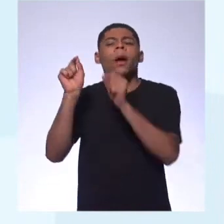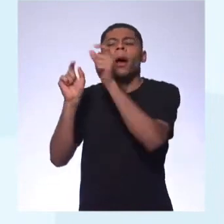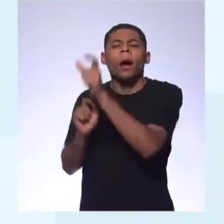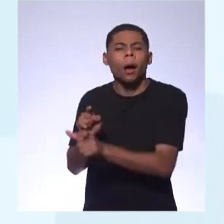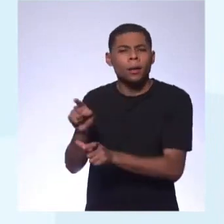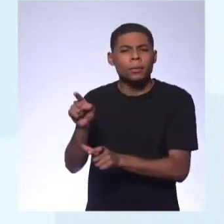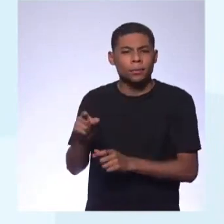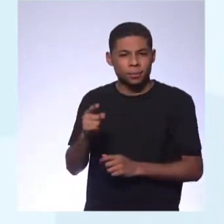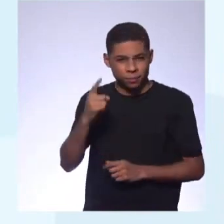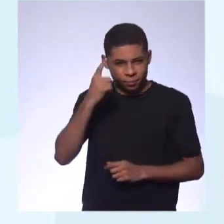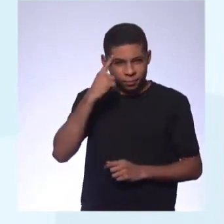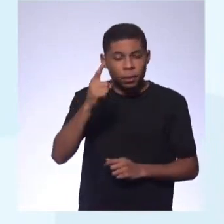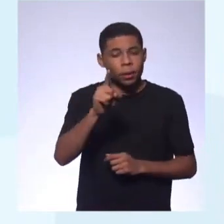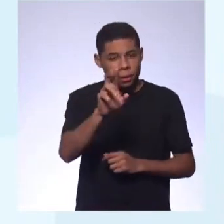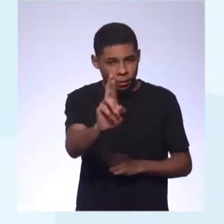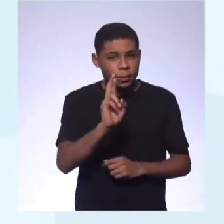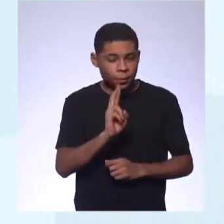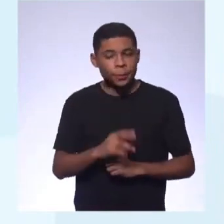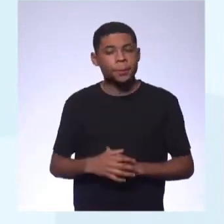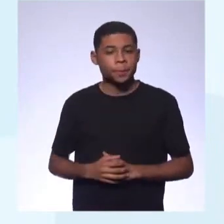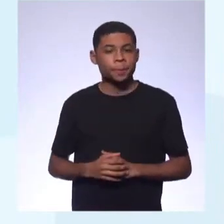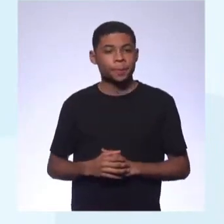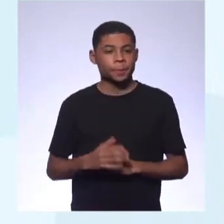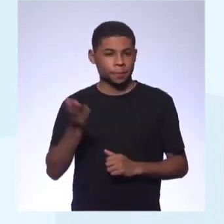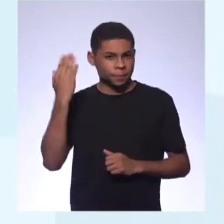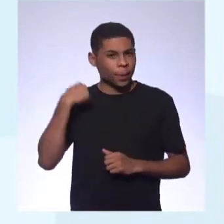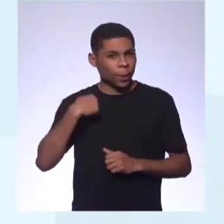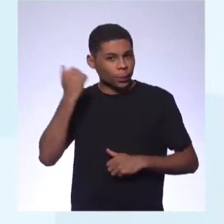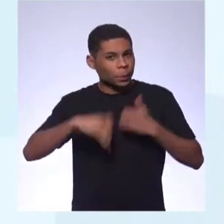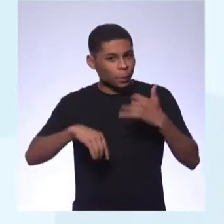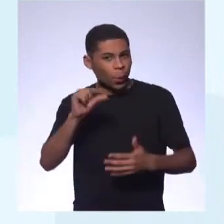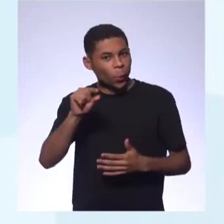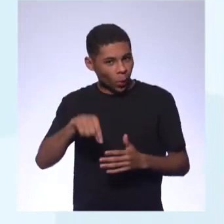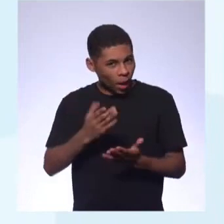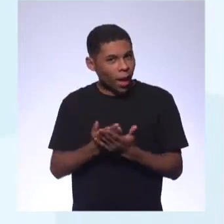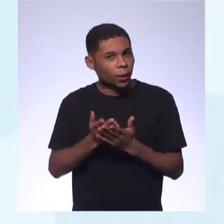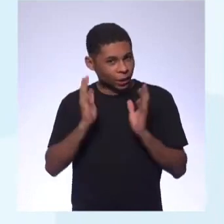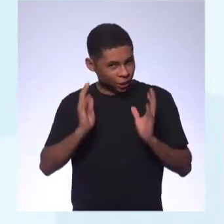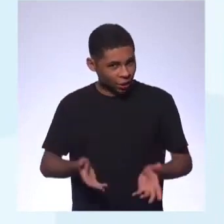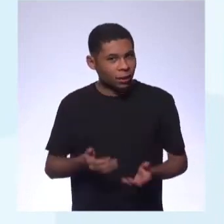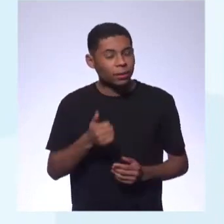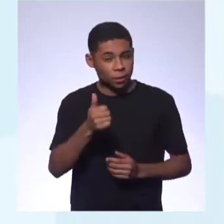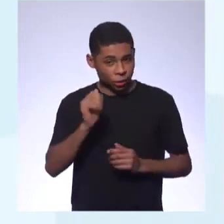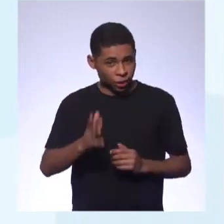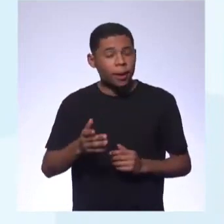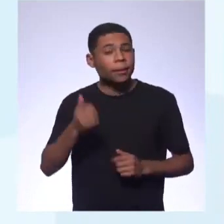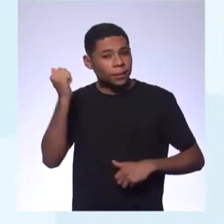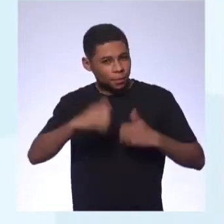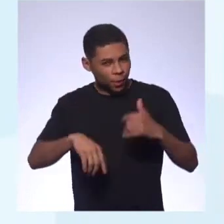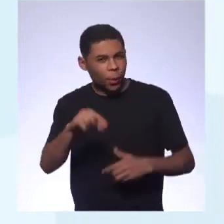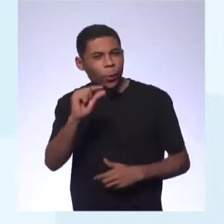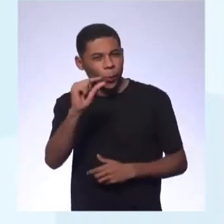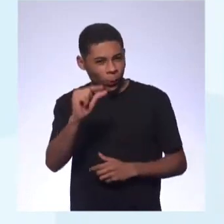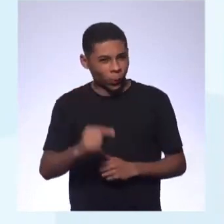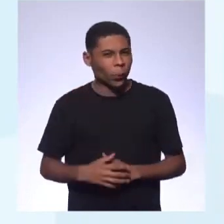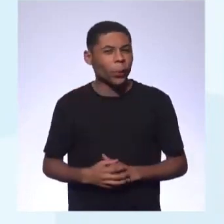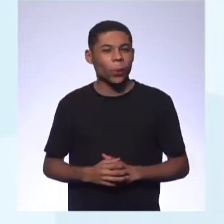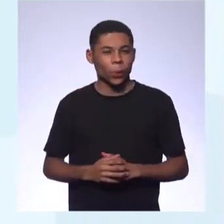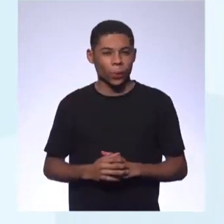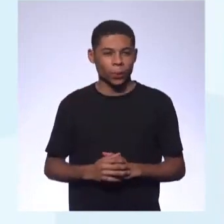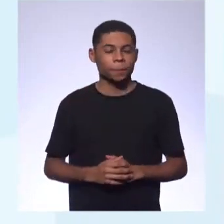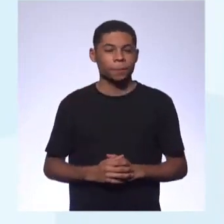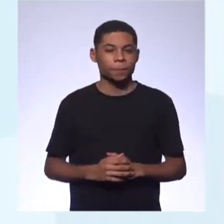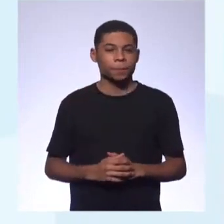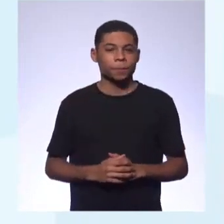foi Carlos Drummond de Andrade? Eu já até falei dele aqui na aula, né? Já comentei.